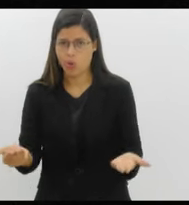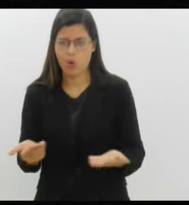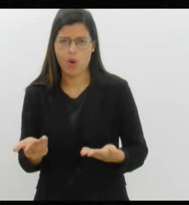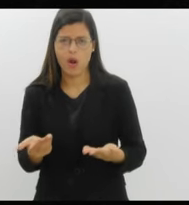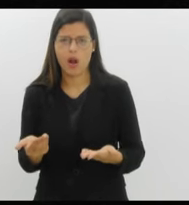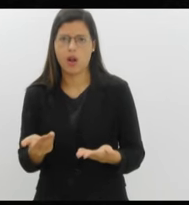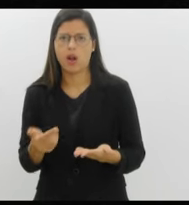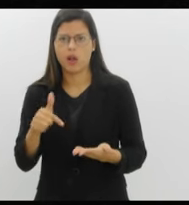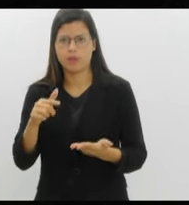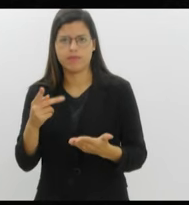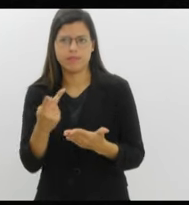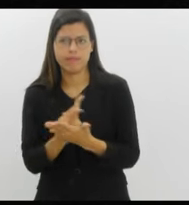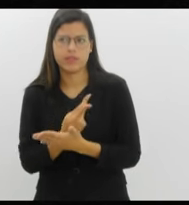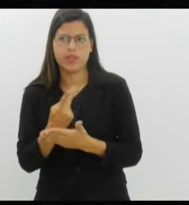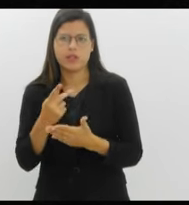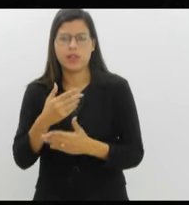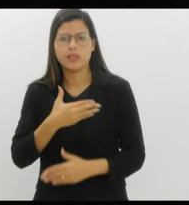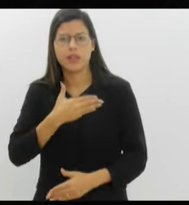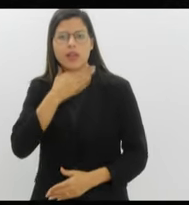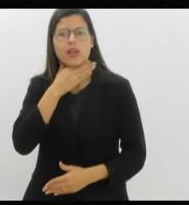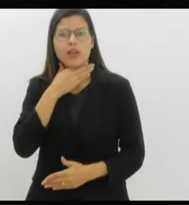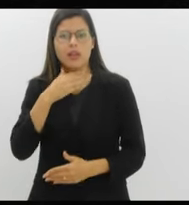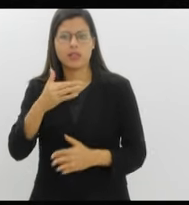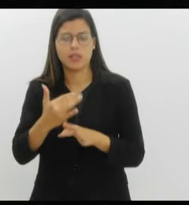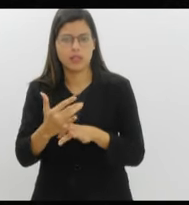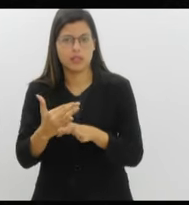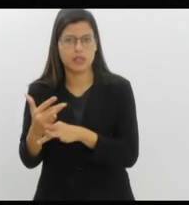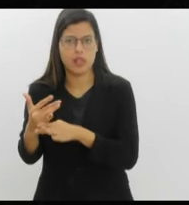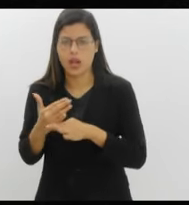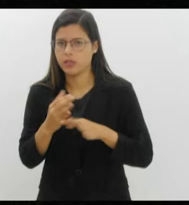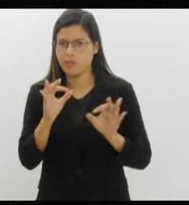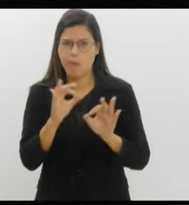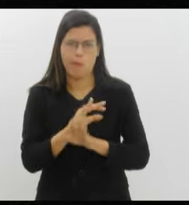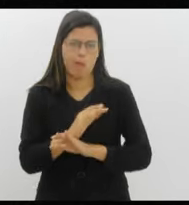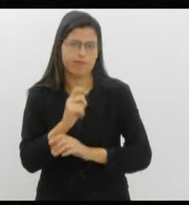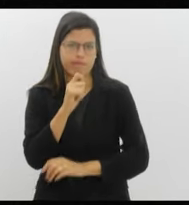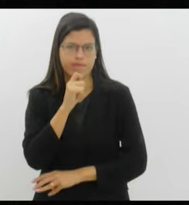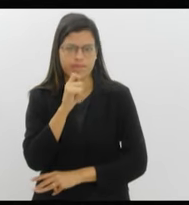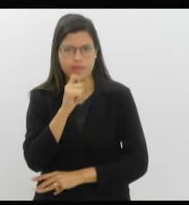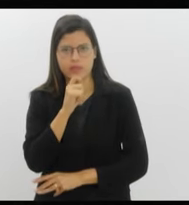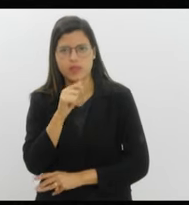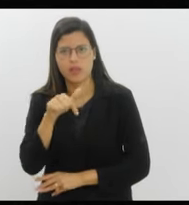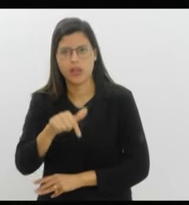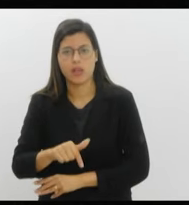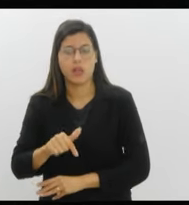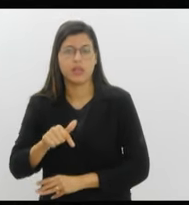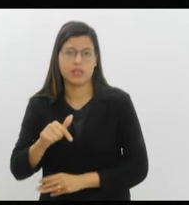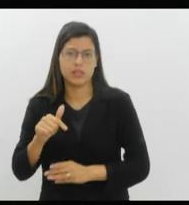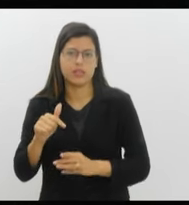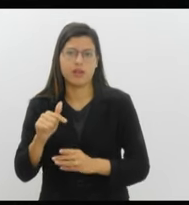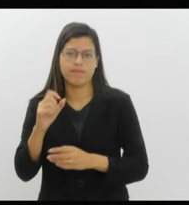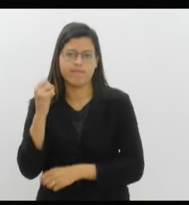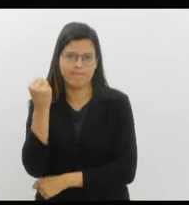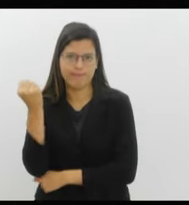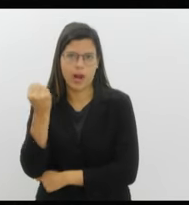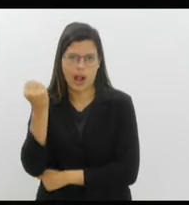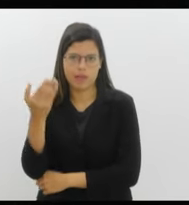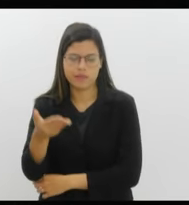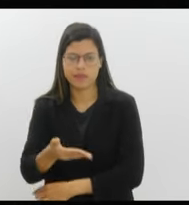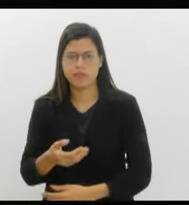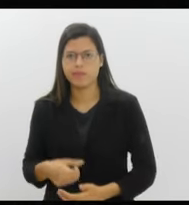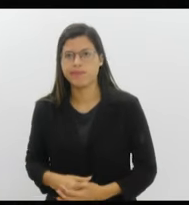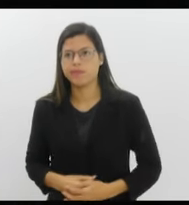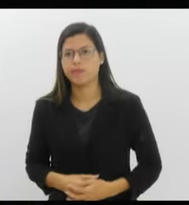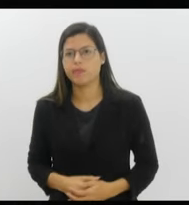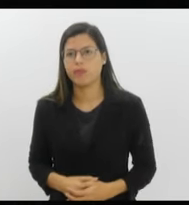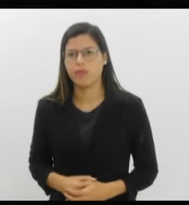encontra essa crise urbana, que são justamente cidades que não estão preparadas para esse tipo de evento extremo. E, a partir